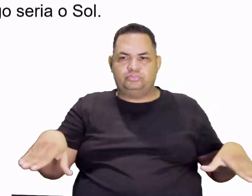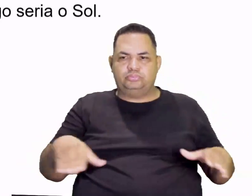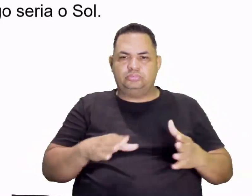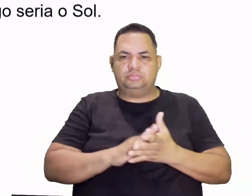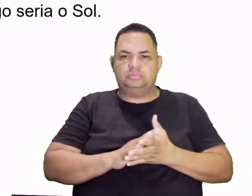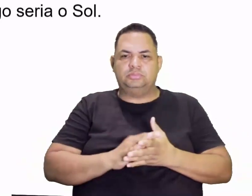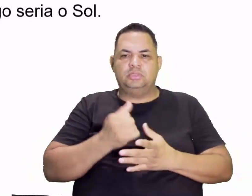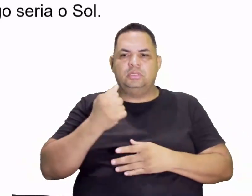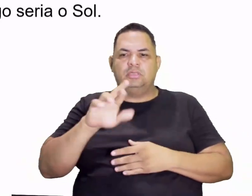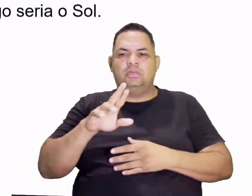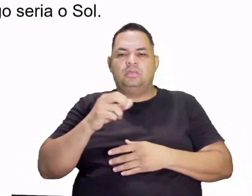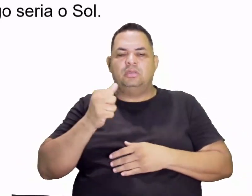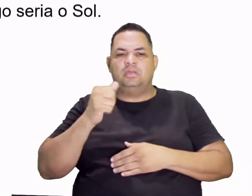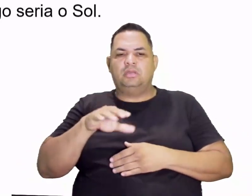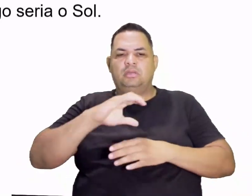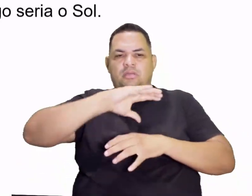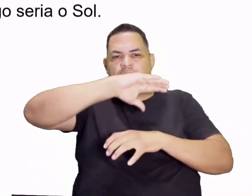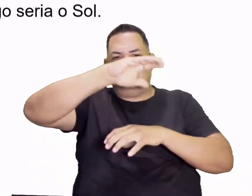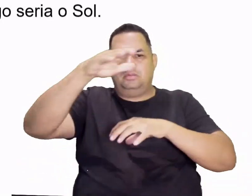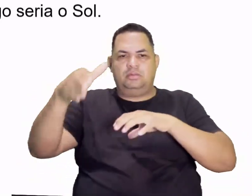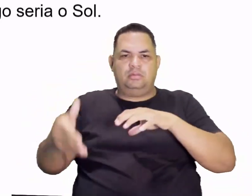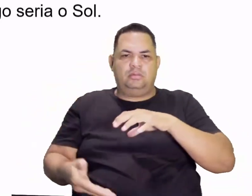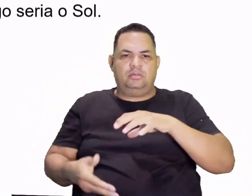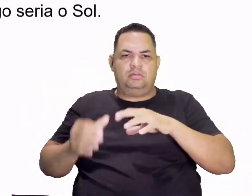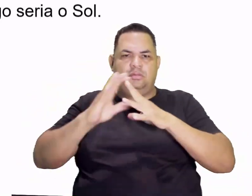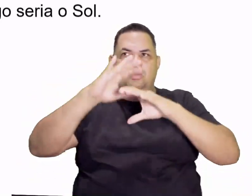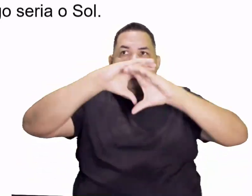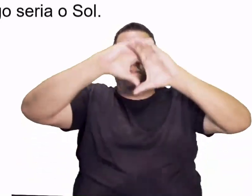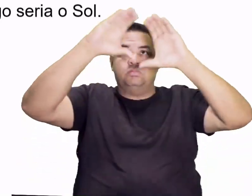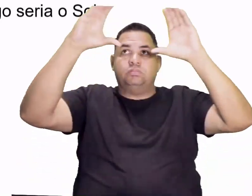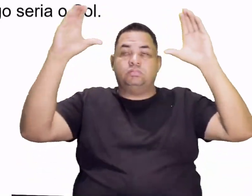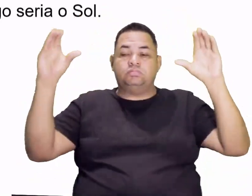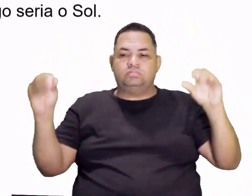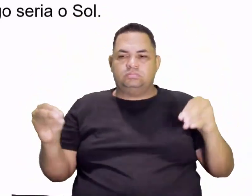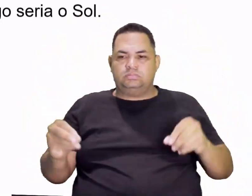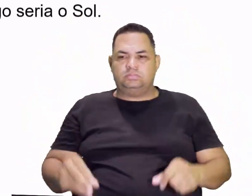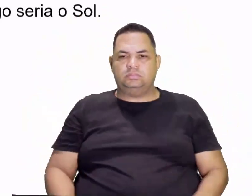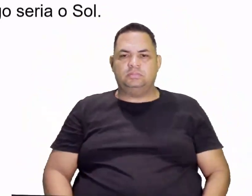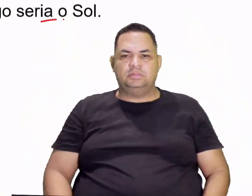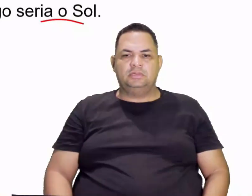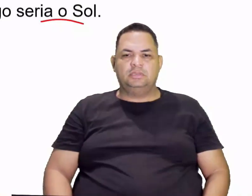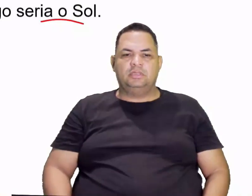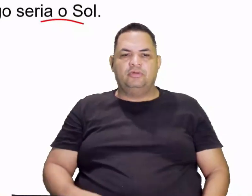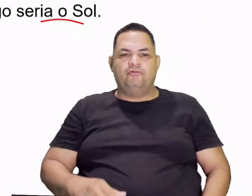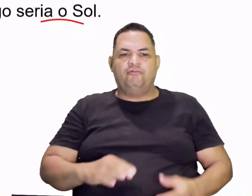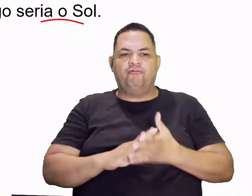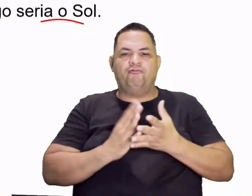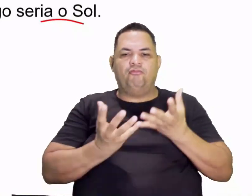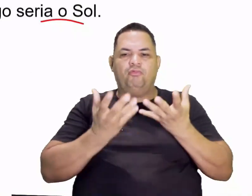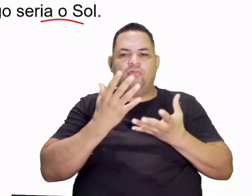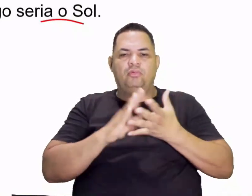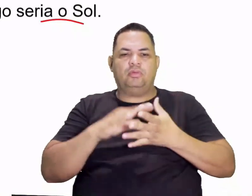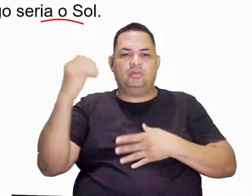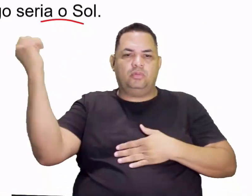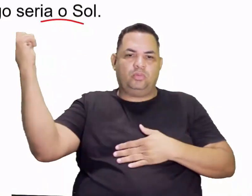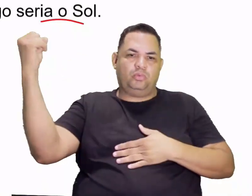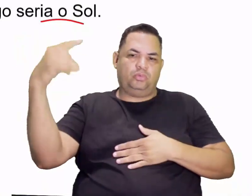O de ar seria a atmosfera, então tá aí as nuvens e etc. A de fogo seria o